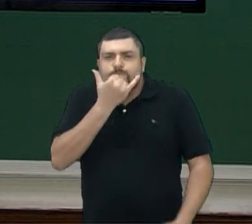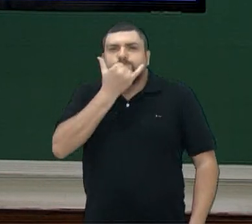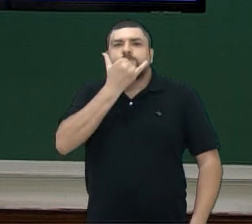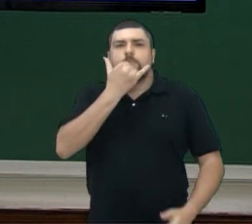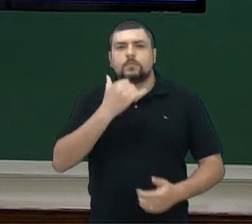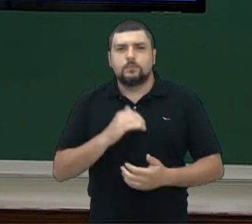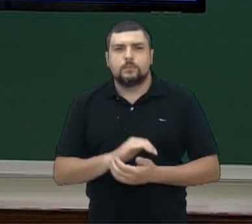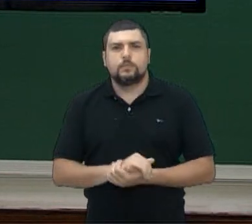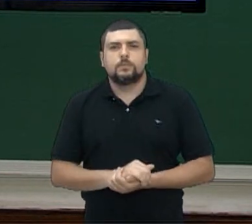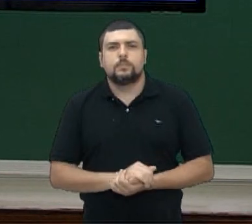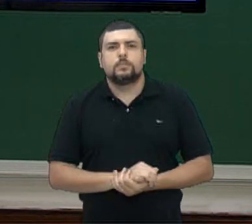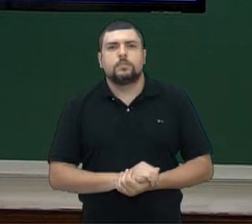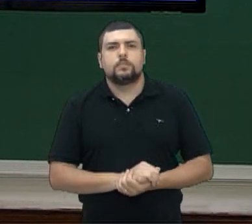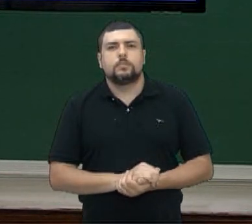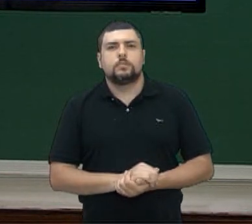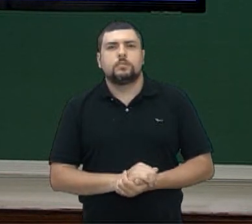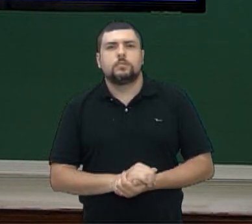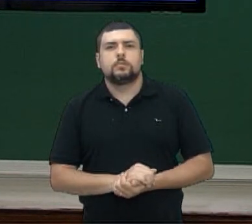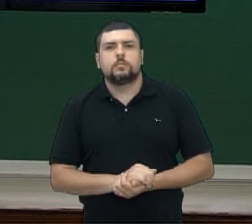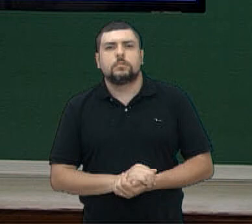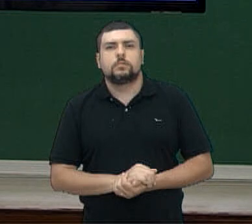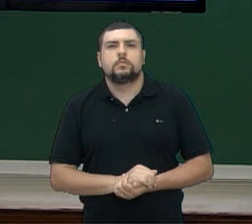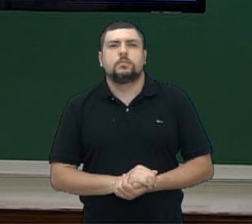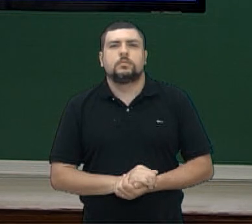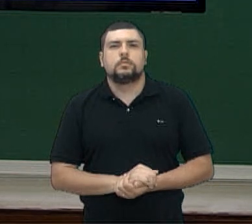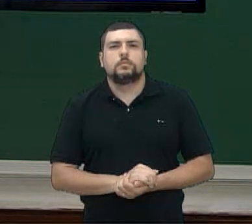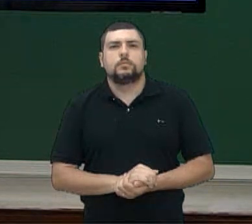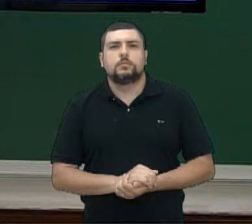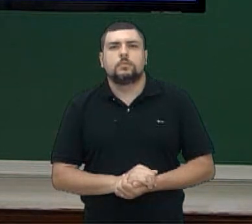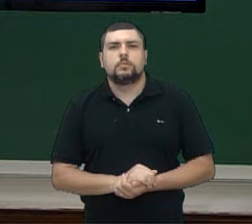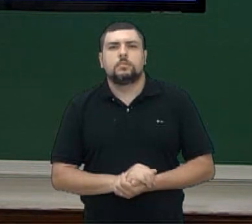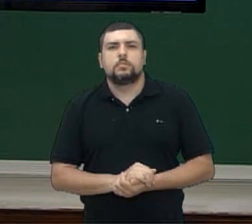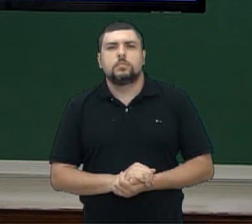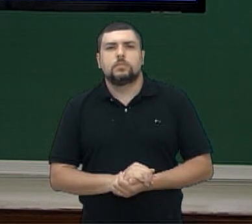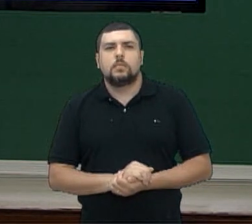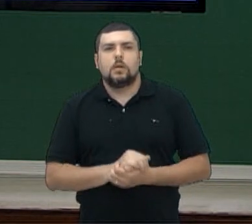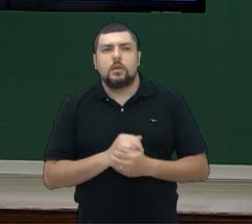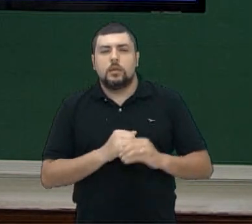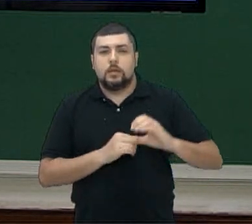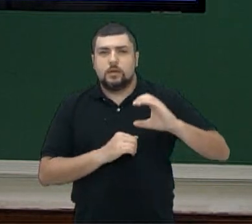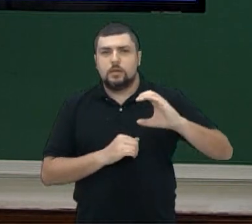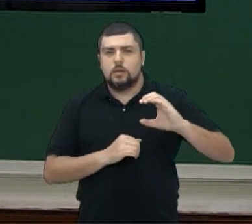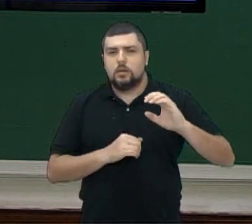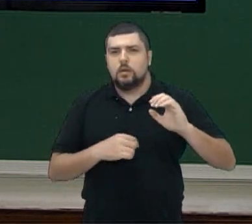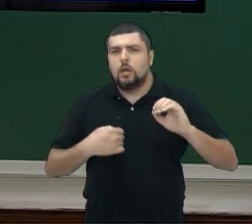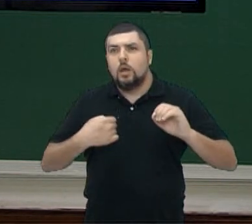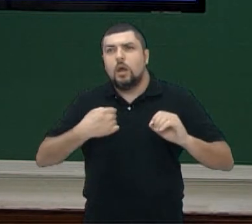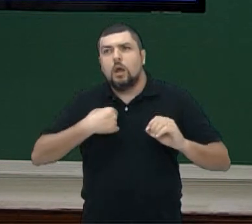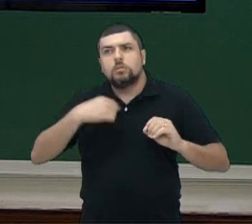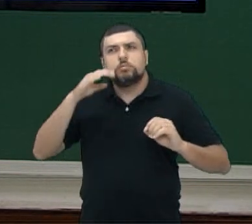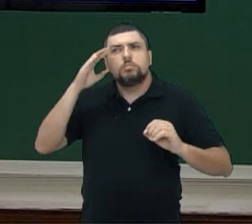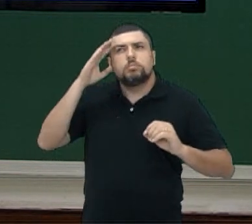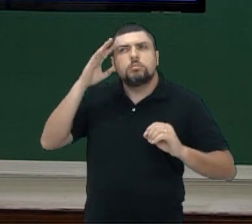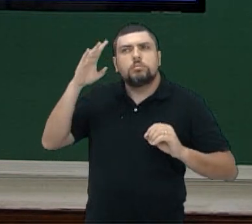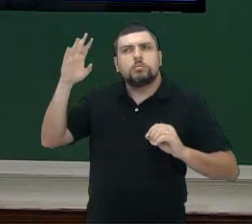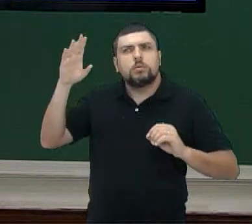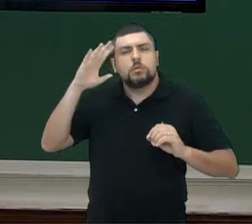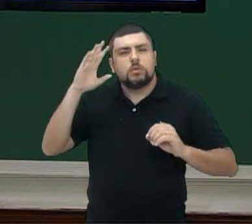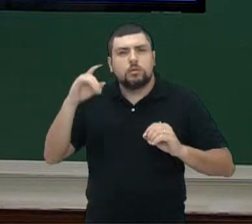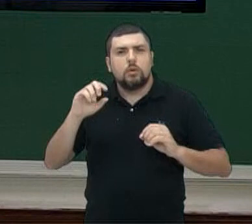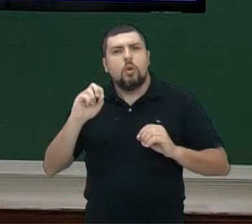just wondering, I was thinking. Tipo, eu estava pensando, daí você vai lá e fala o que é que você estava